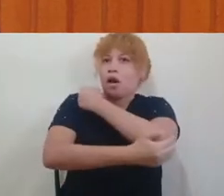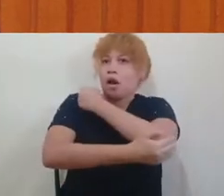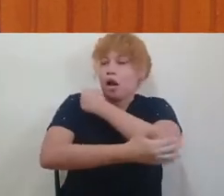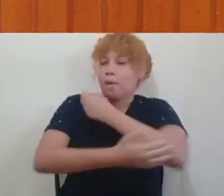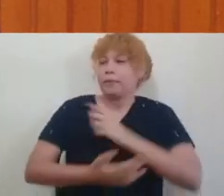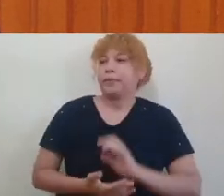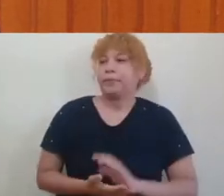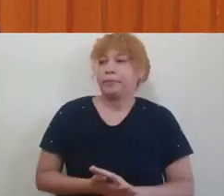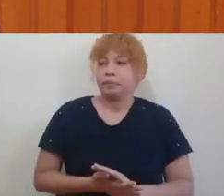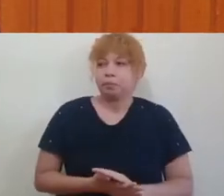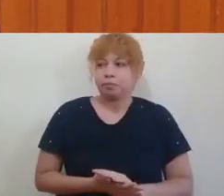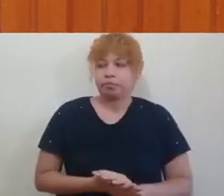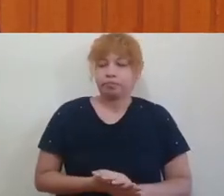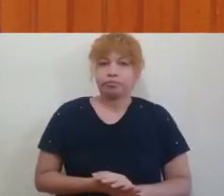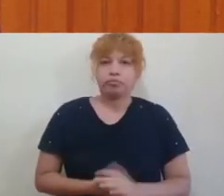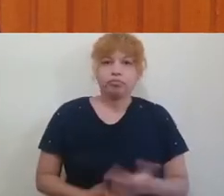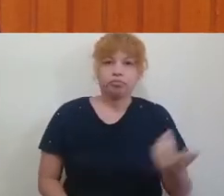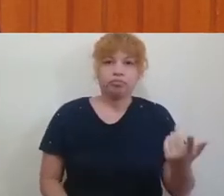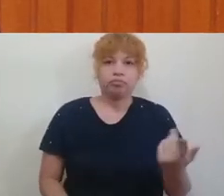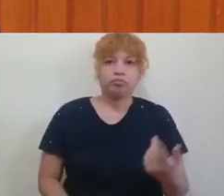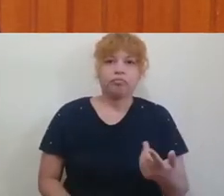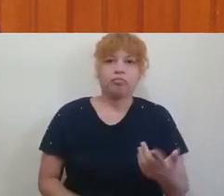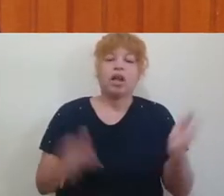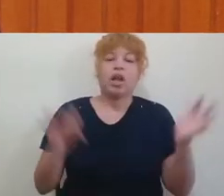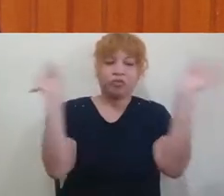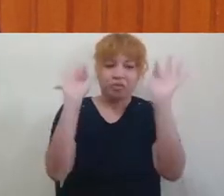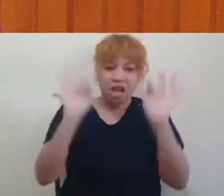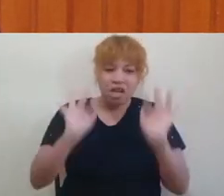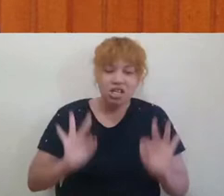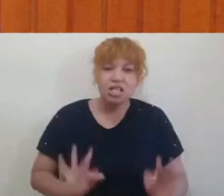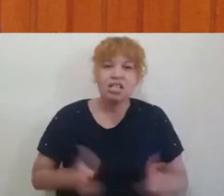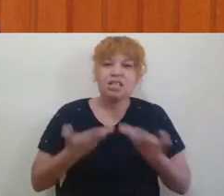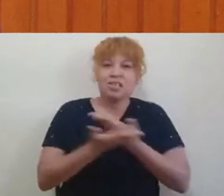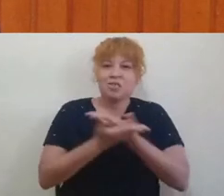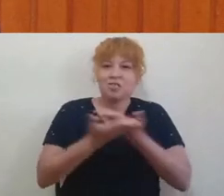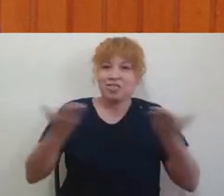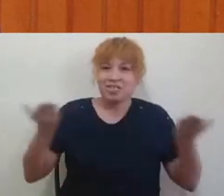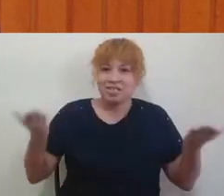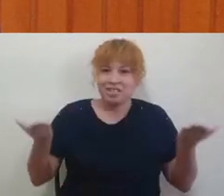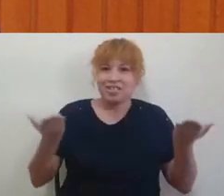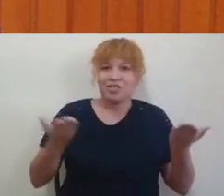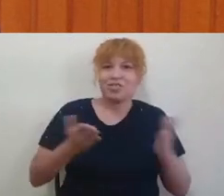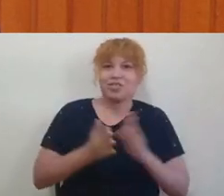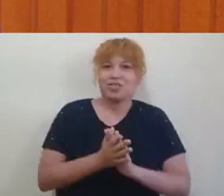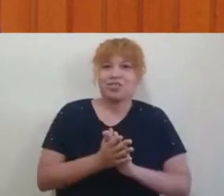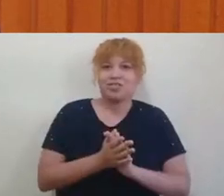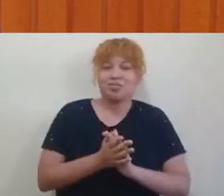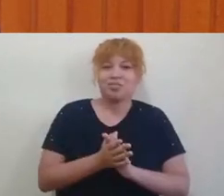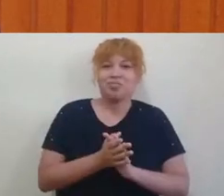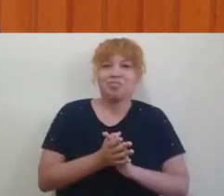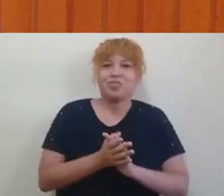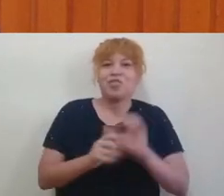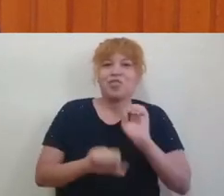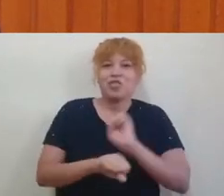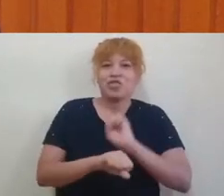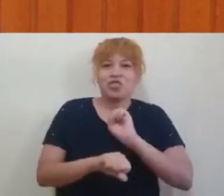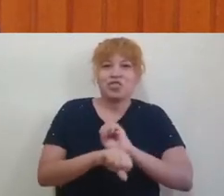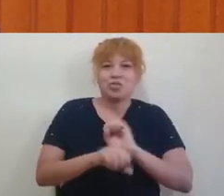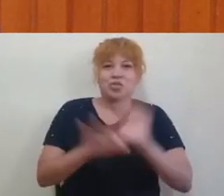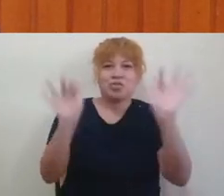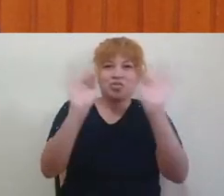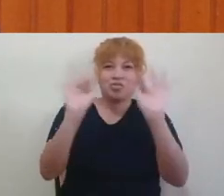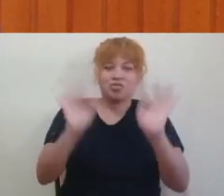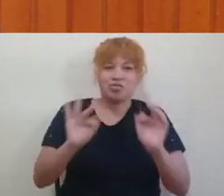Unidade Acadêmica da Educação à Distância e Tecnologia, UEADETEC, professor Jorge da Silva Correia Neto,